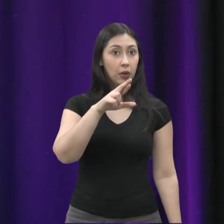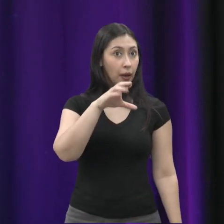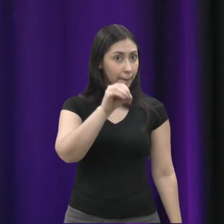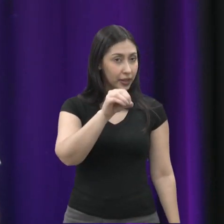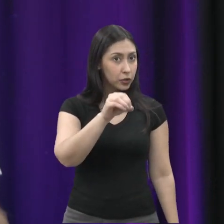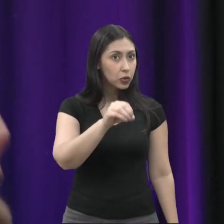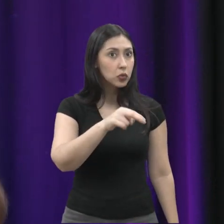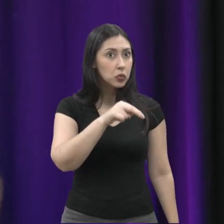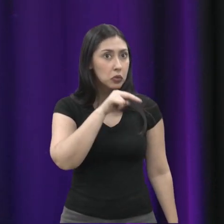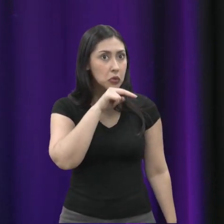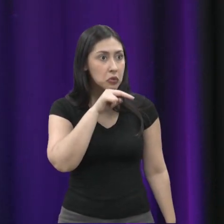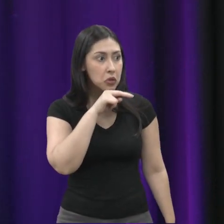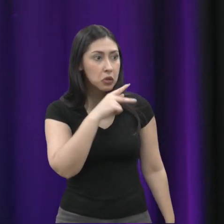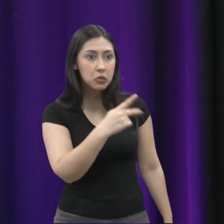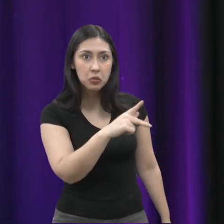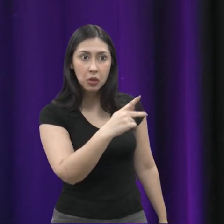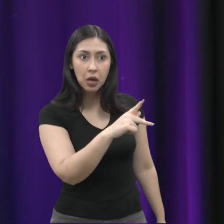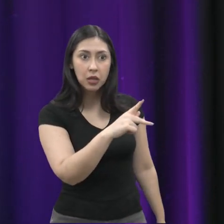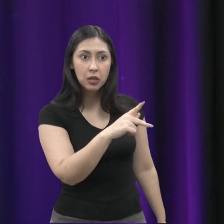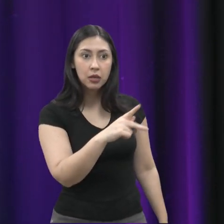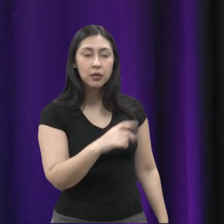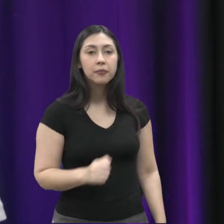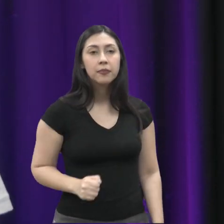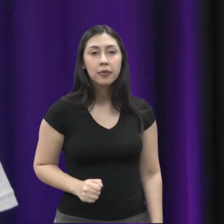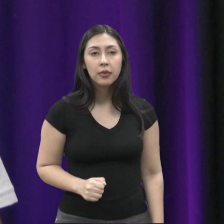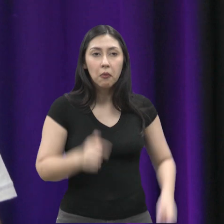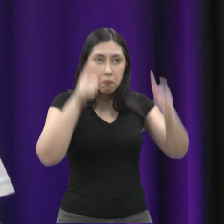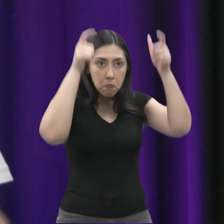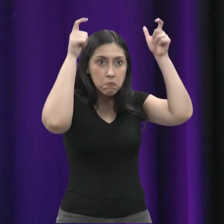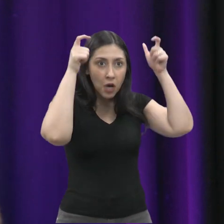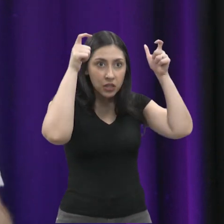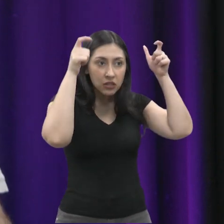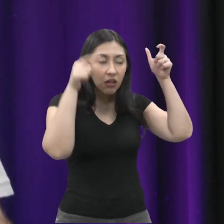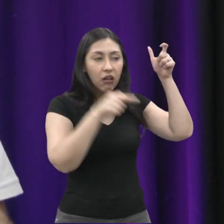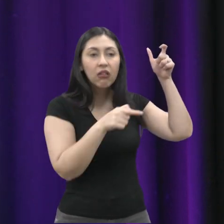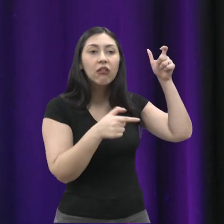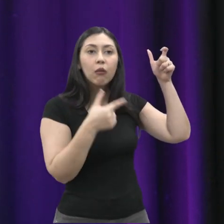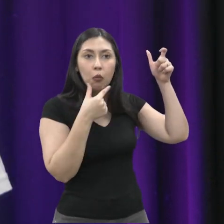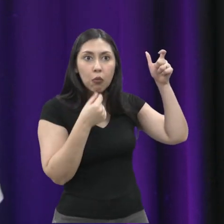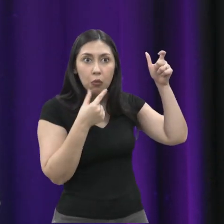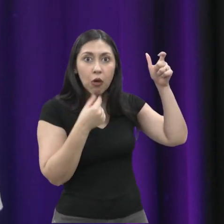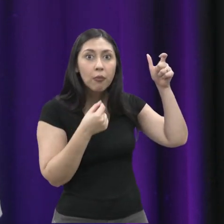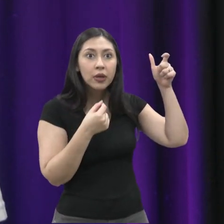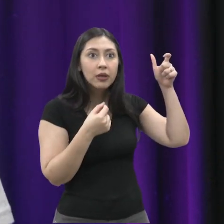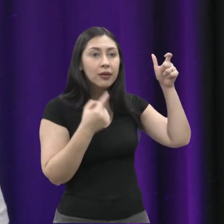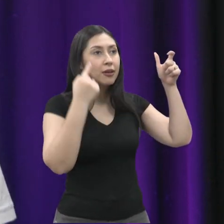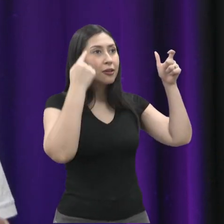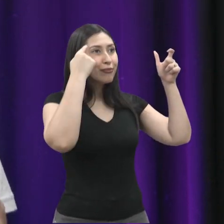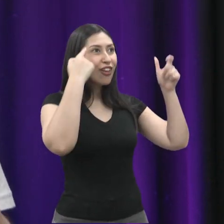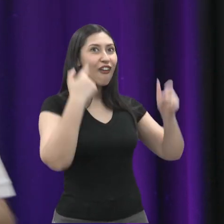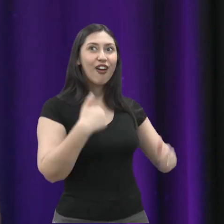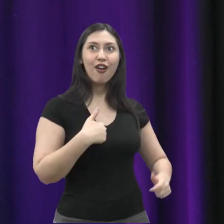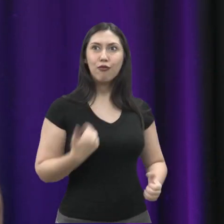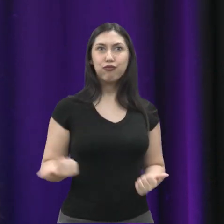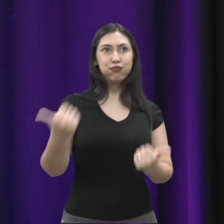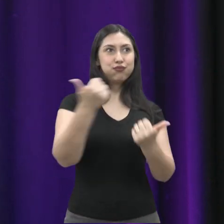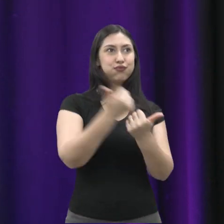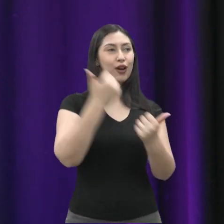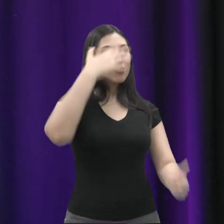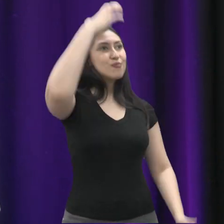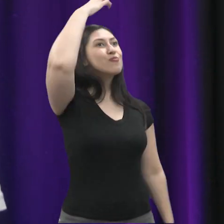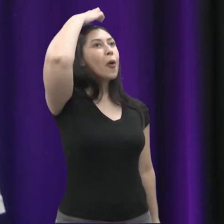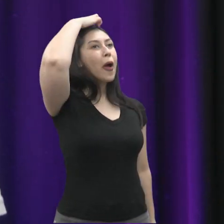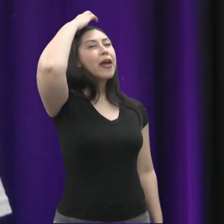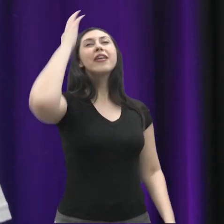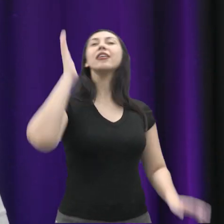era o neto mais velho de Dom Pedro II, e por ser o descendente masculino mais velho, ele achava que o trono seria